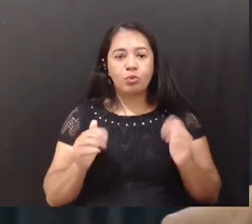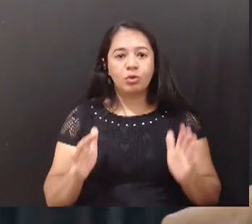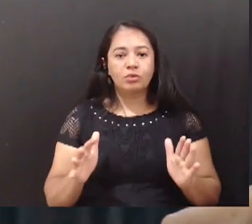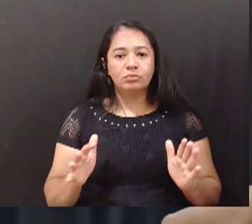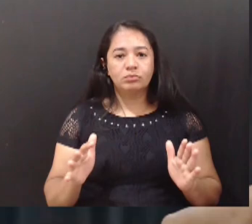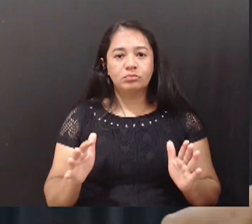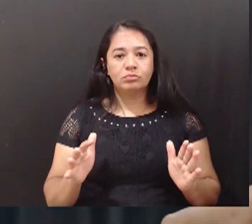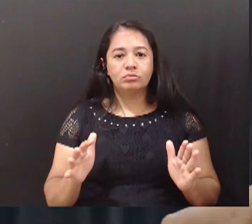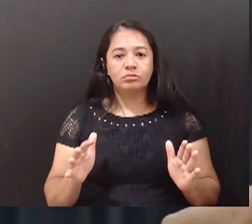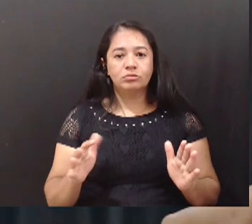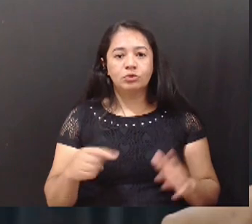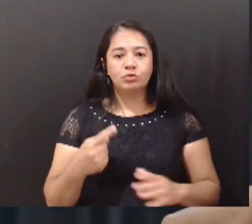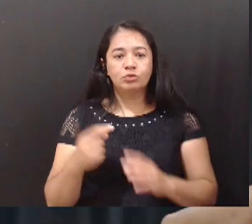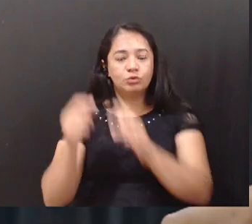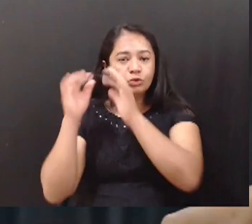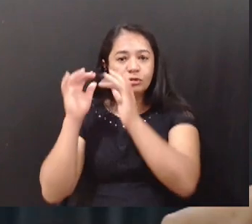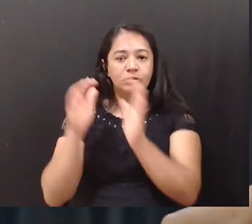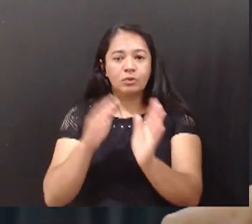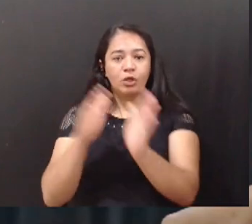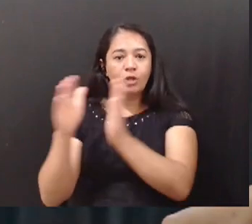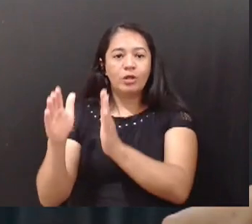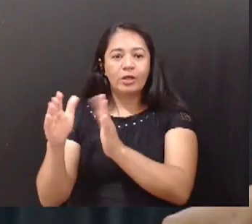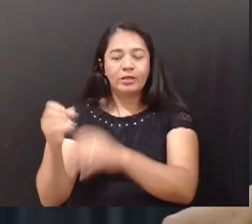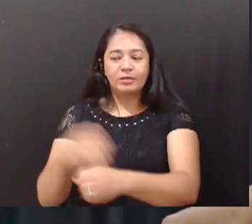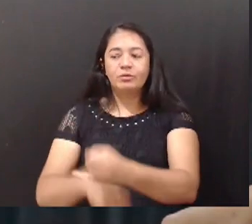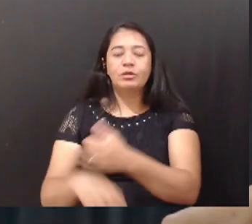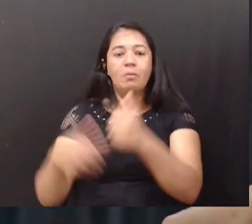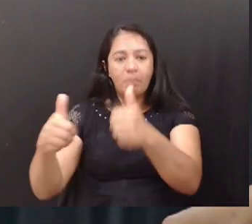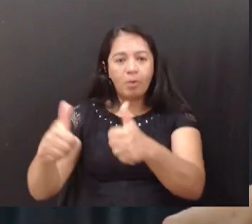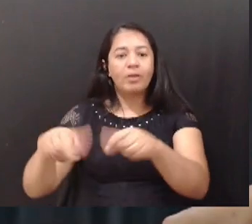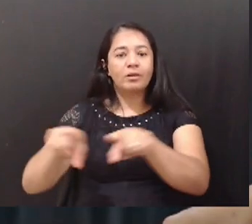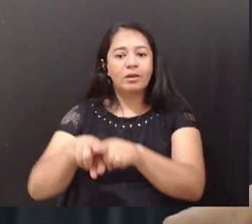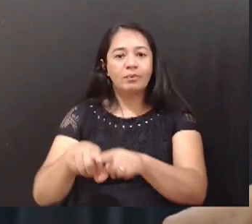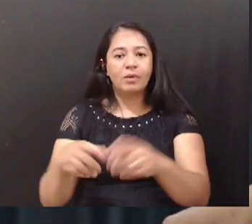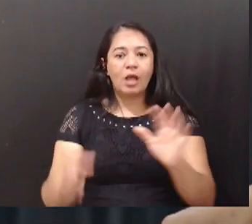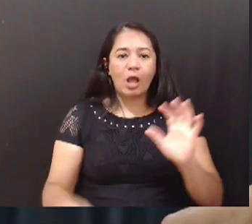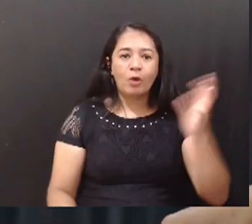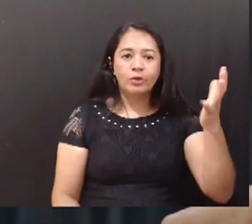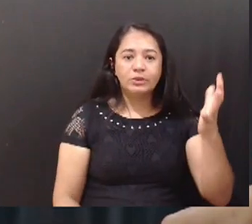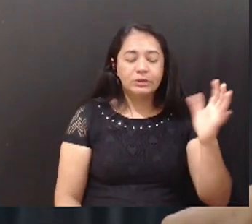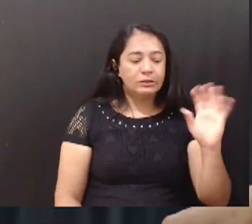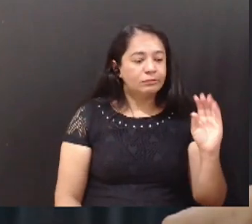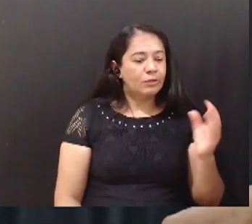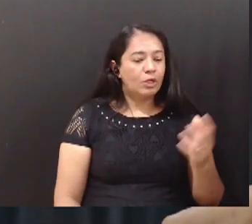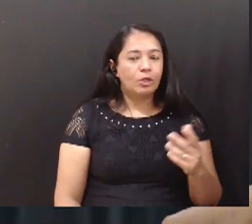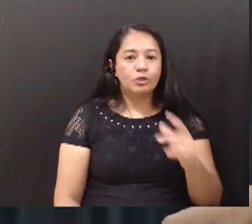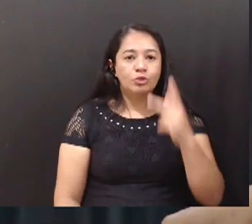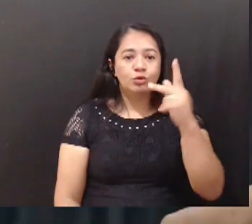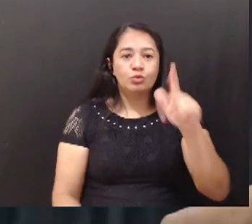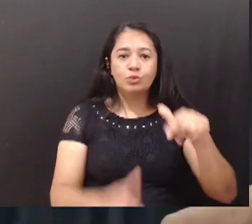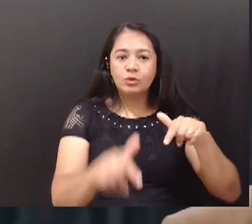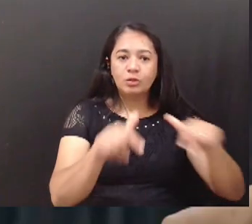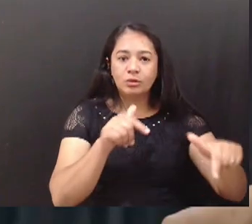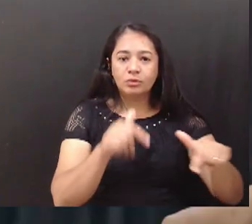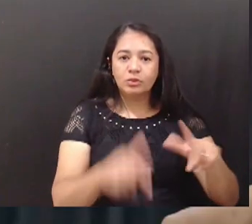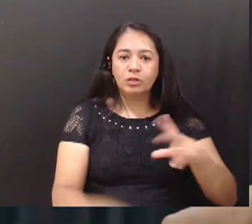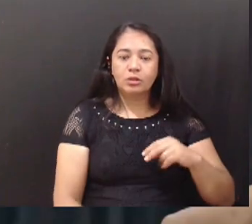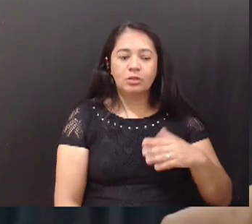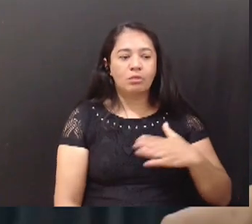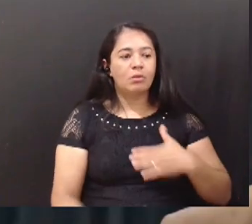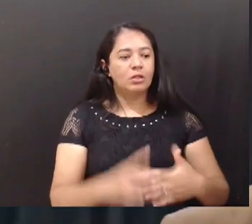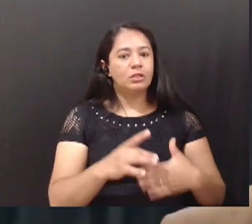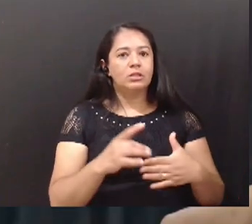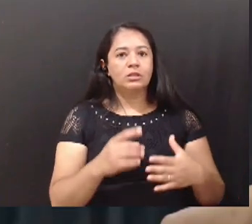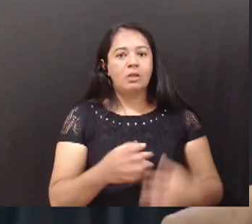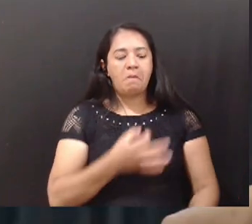o nosso cérebro nas emoções positivas também. Então aconteceu uma circunstância no seu trabalho. Poxa, meu chefe veio e fez uma crítica para mim,